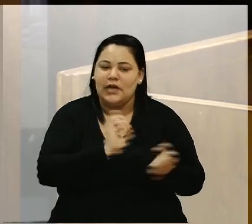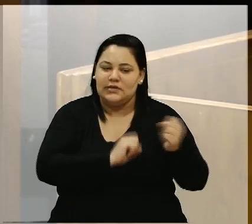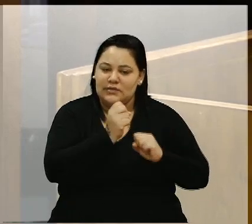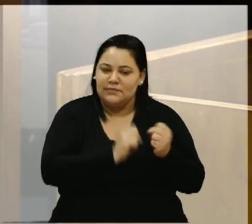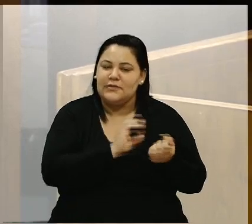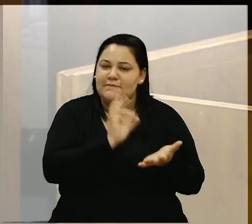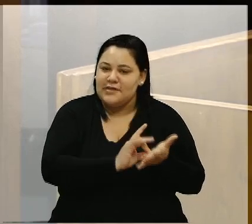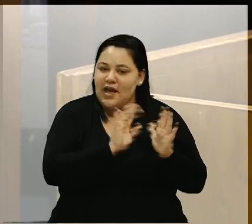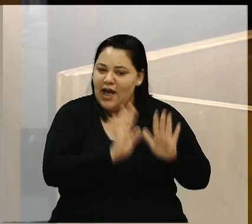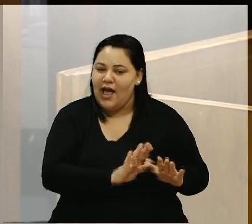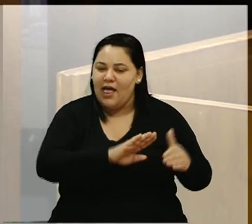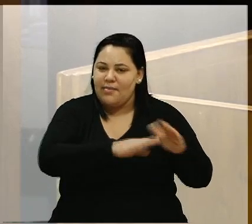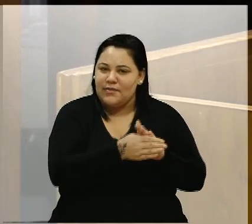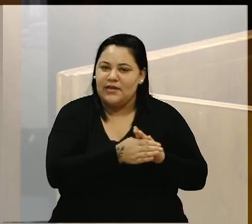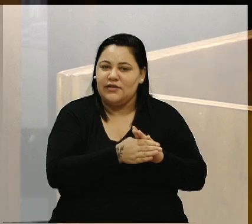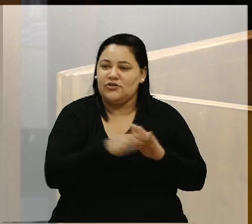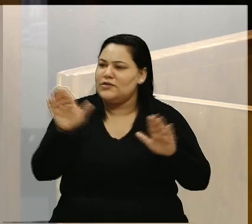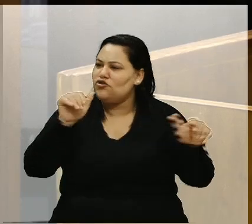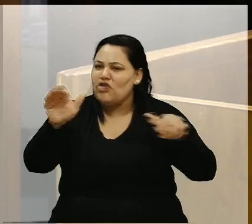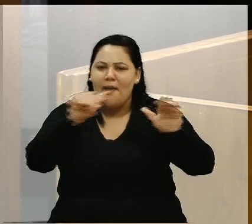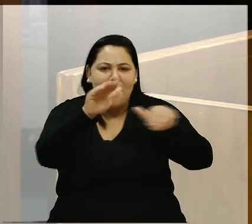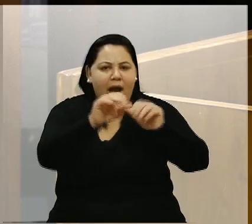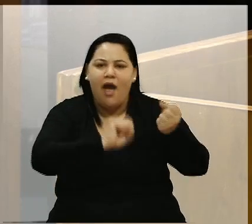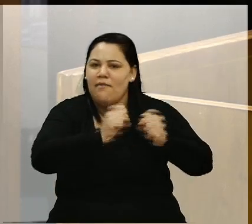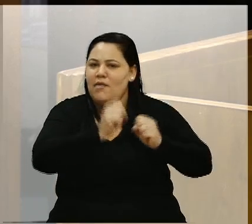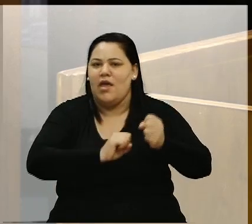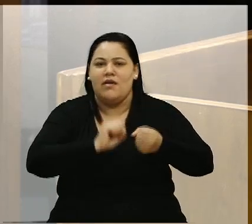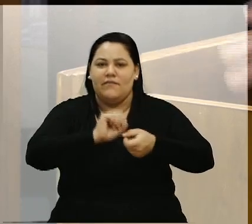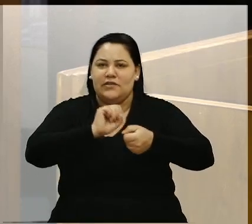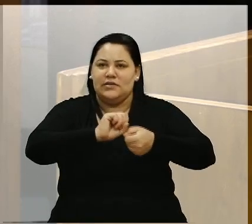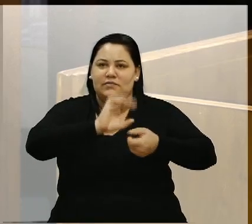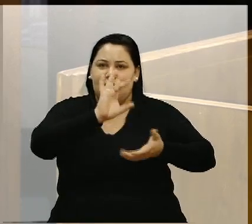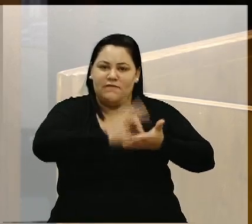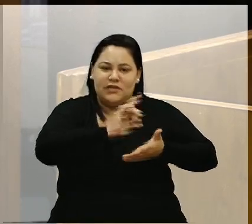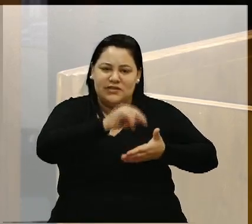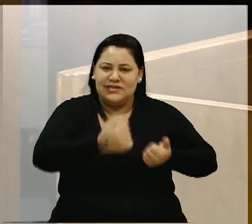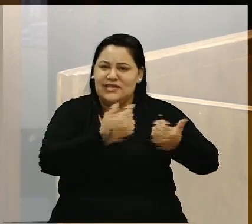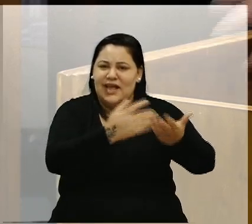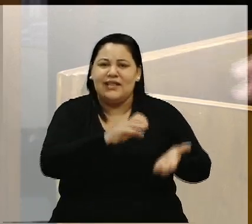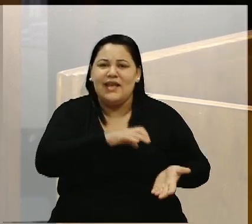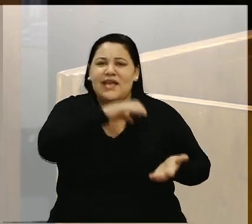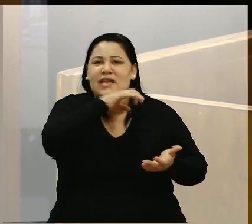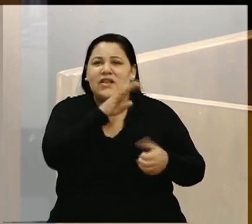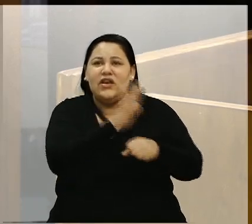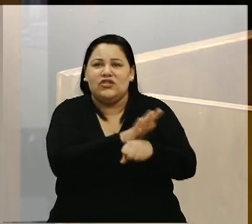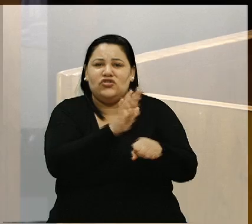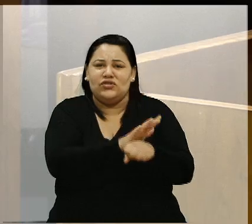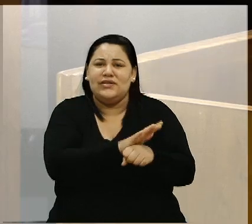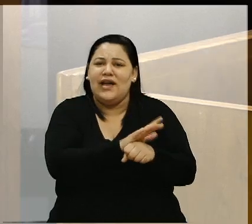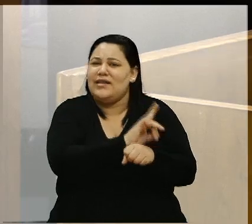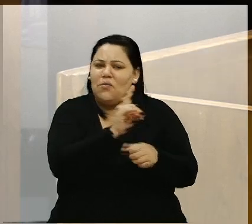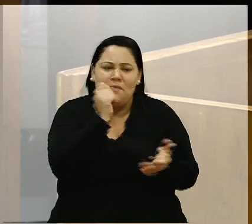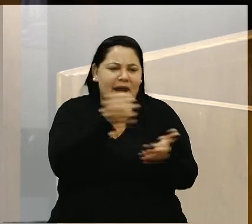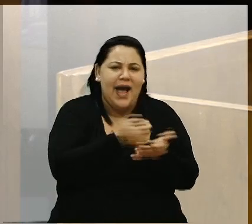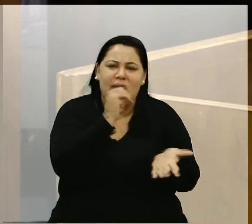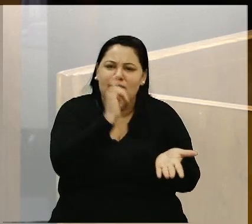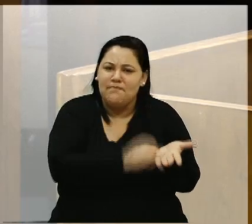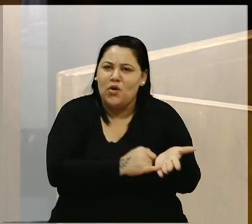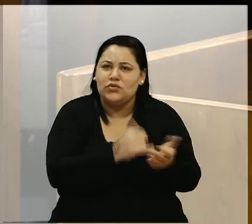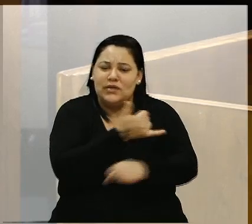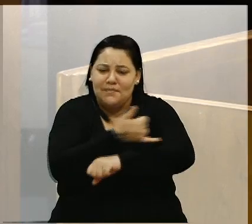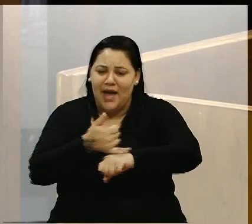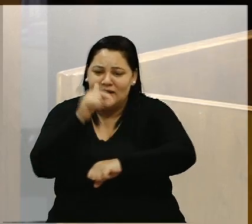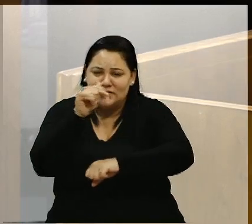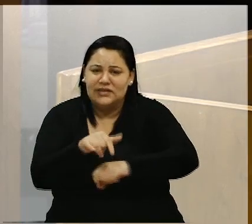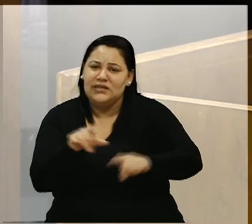nós temos que chamar essas empresas a poder se instalar. Se tiver que dar o terreno, se tiver que ajudar com isenção que passa por esta casa aqui,